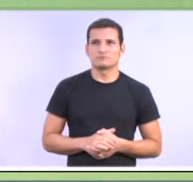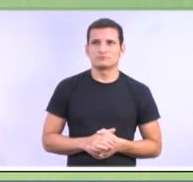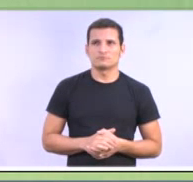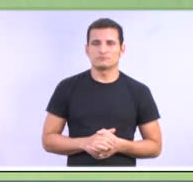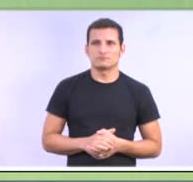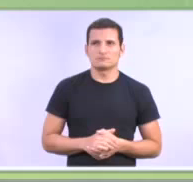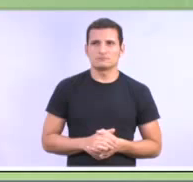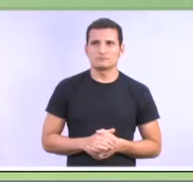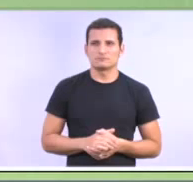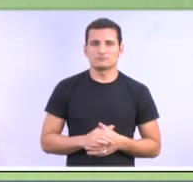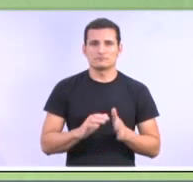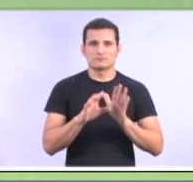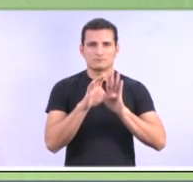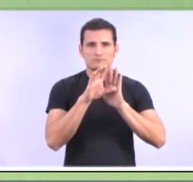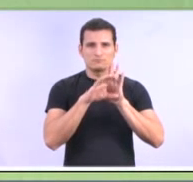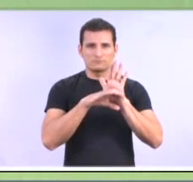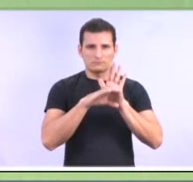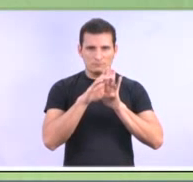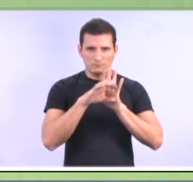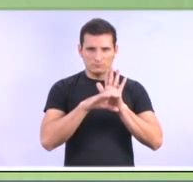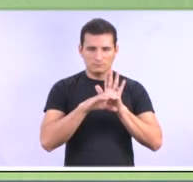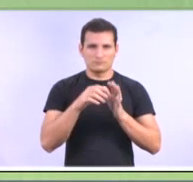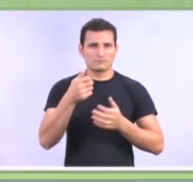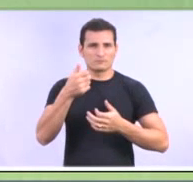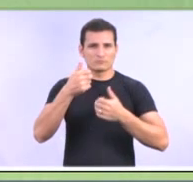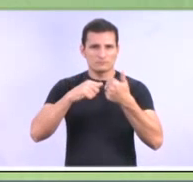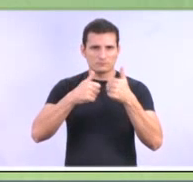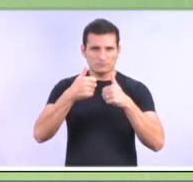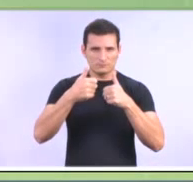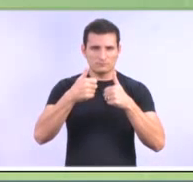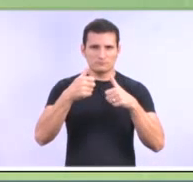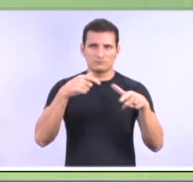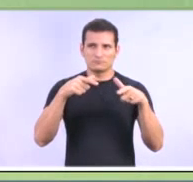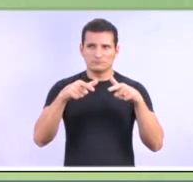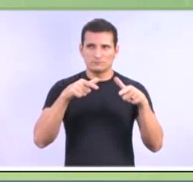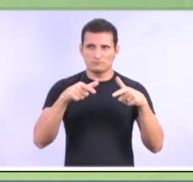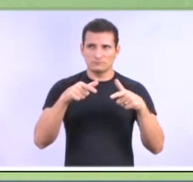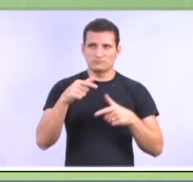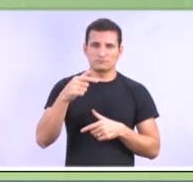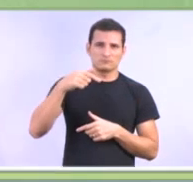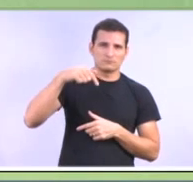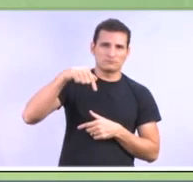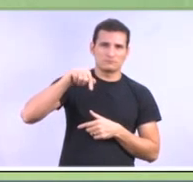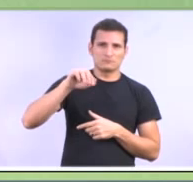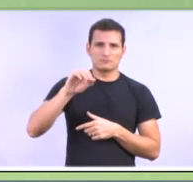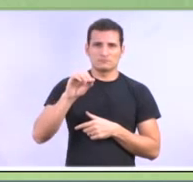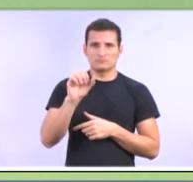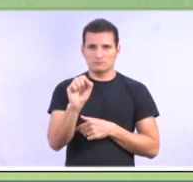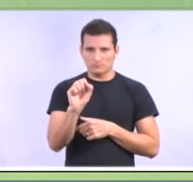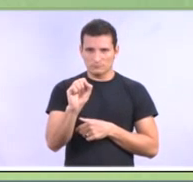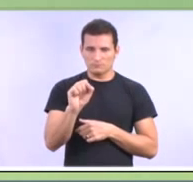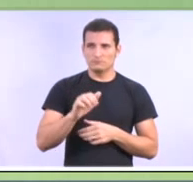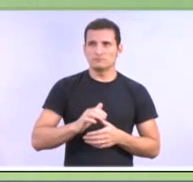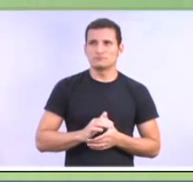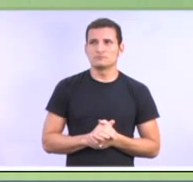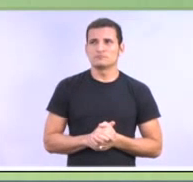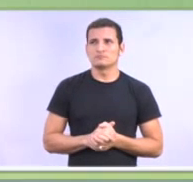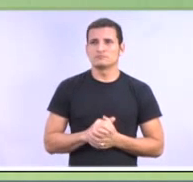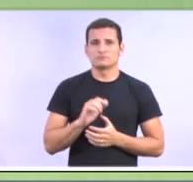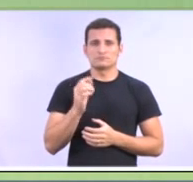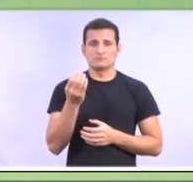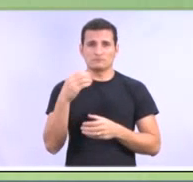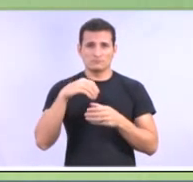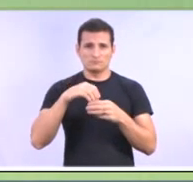Terceira questão. Conceitue qualidade de serviço, QoS, a gente já deu uma dica aqui agora, né, professor? Em uma rede